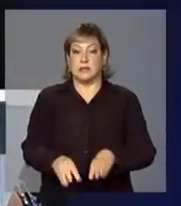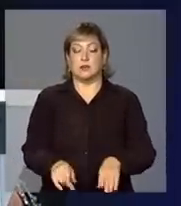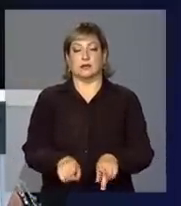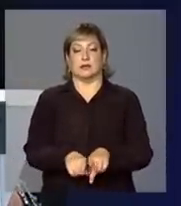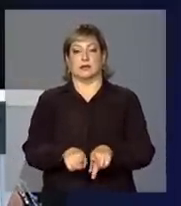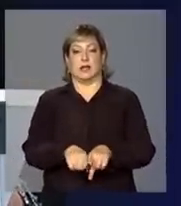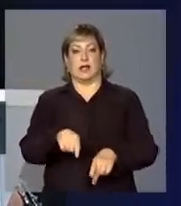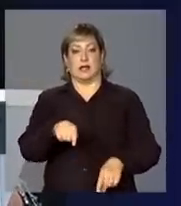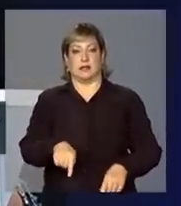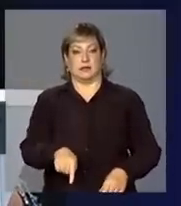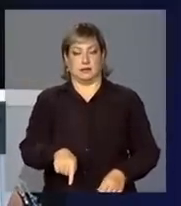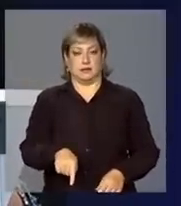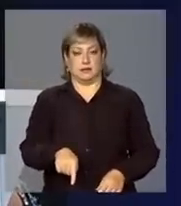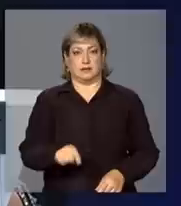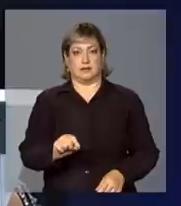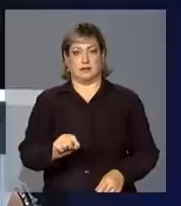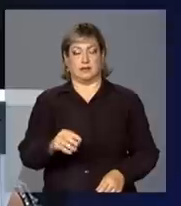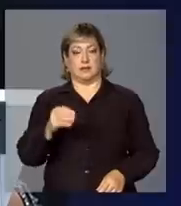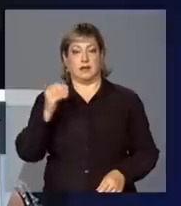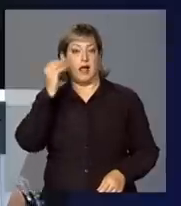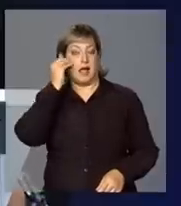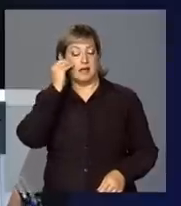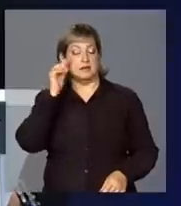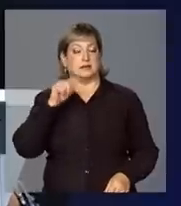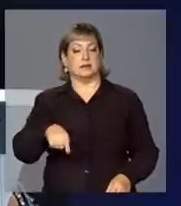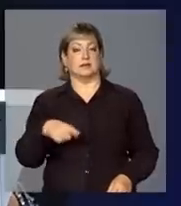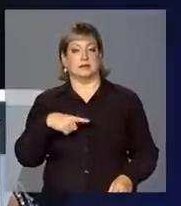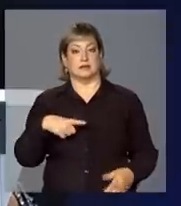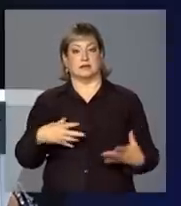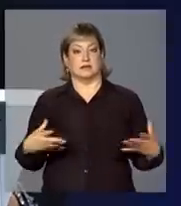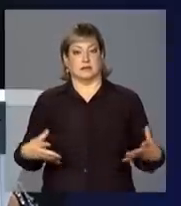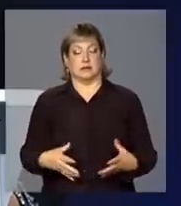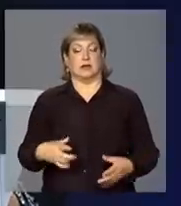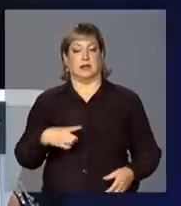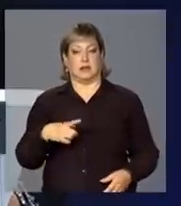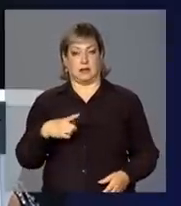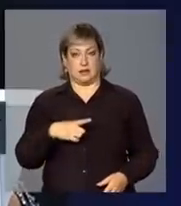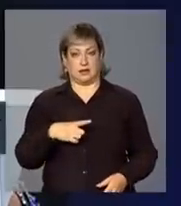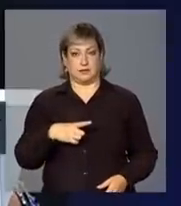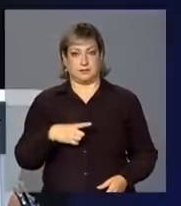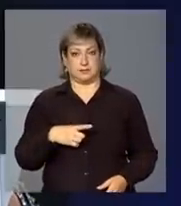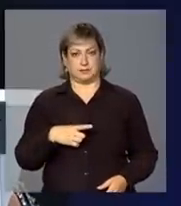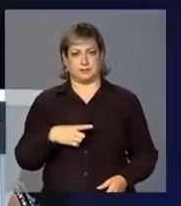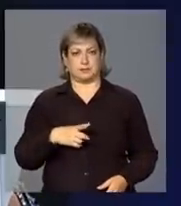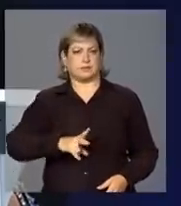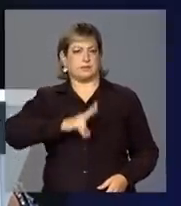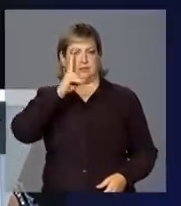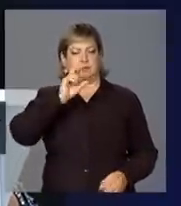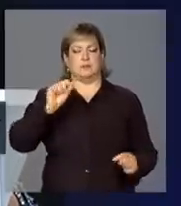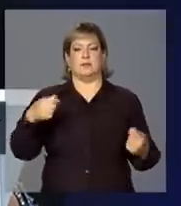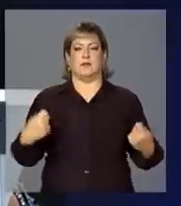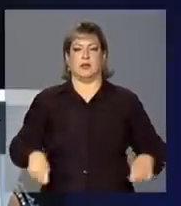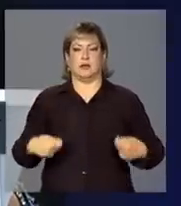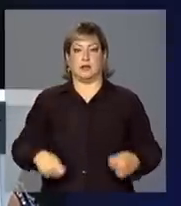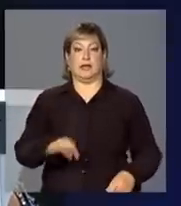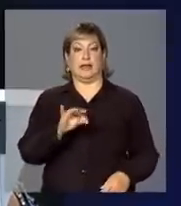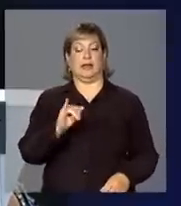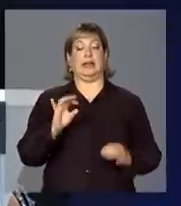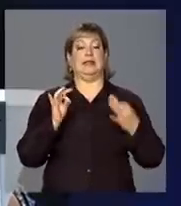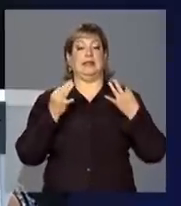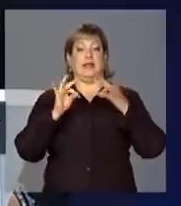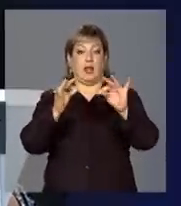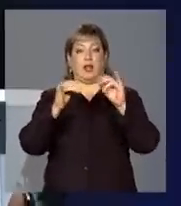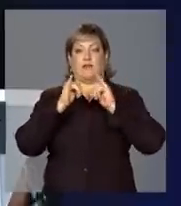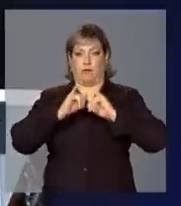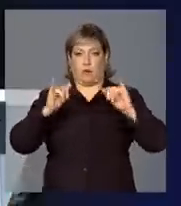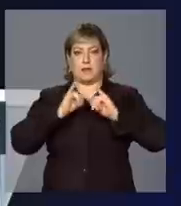Ela assiste uma vigorosa e intensa demanda por TI, por